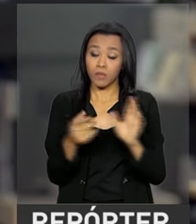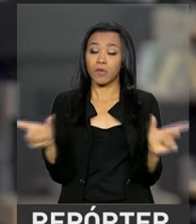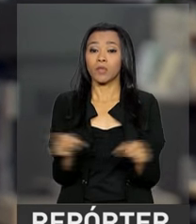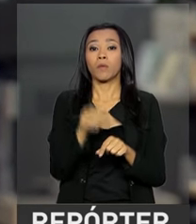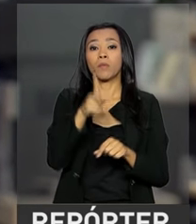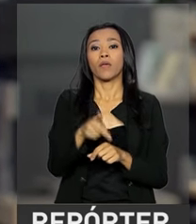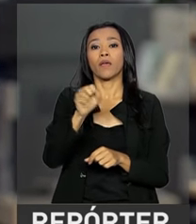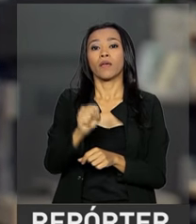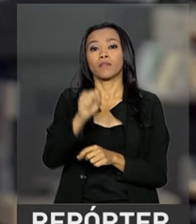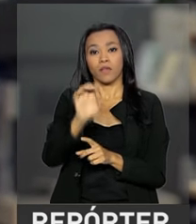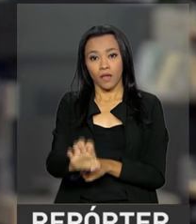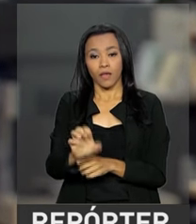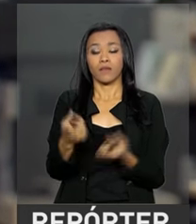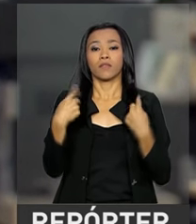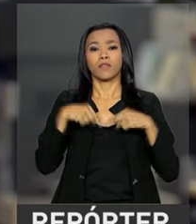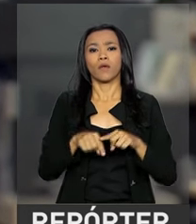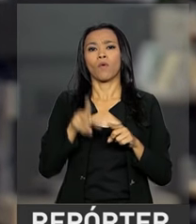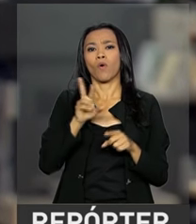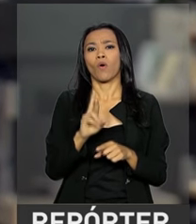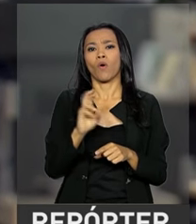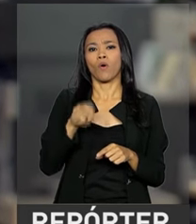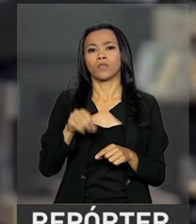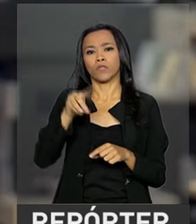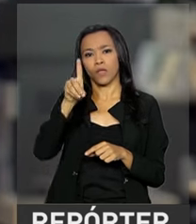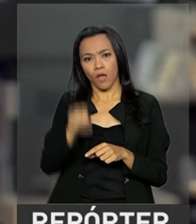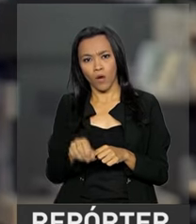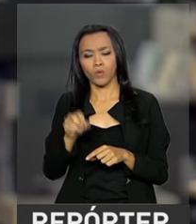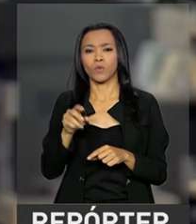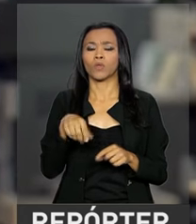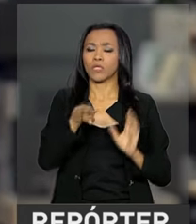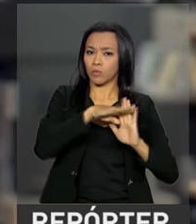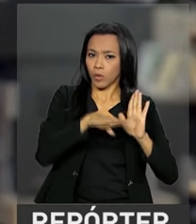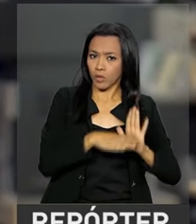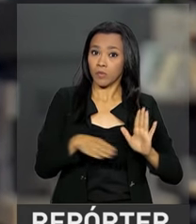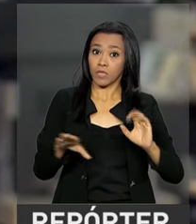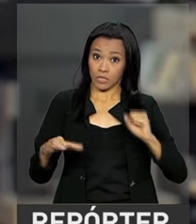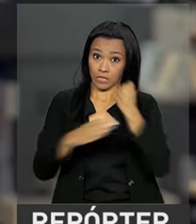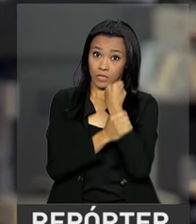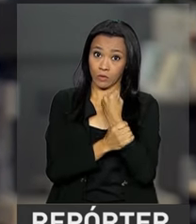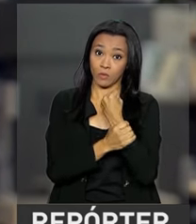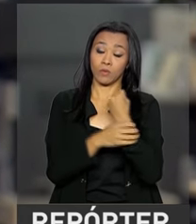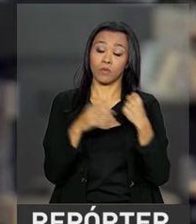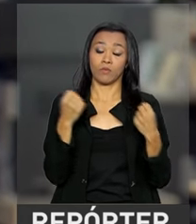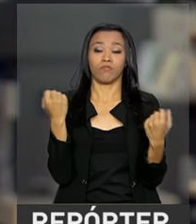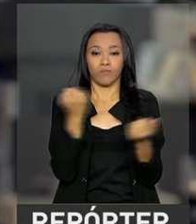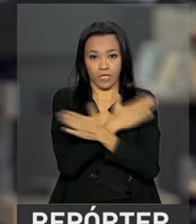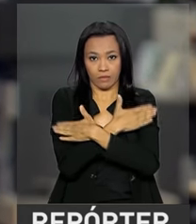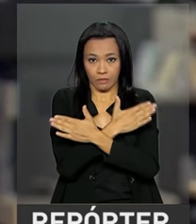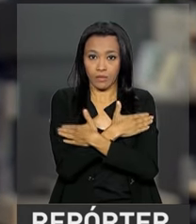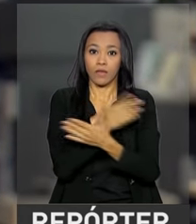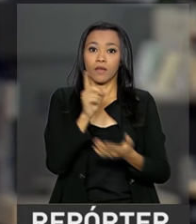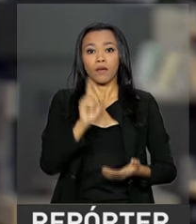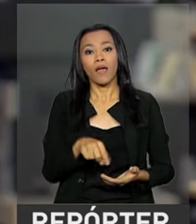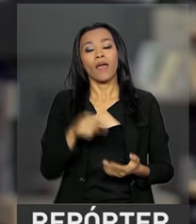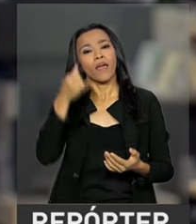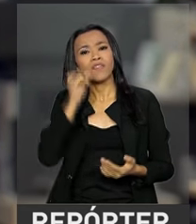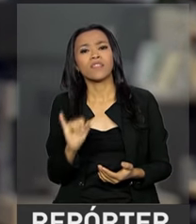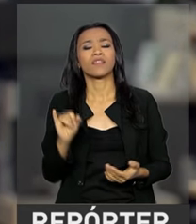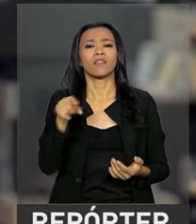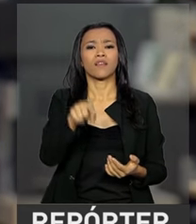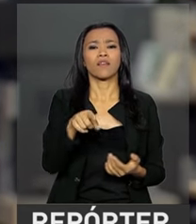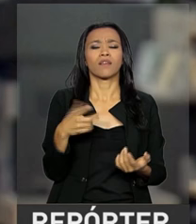segundo o ministro do trabalho ronaldo nogueira o programa seguro emprego ajuda a evitar demissões em momentos de retração da atividade econômica